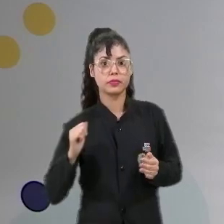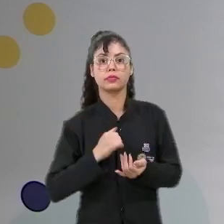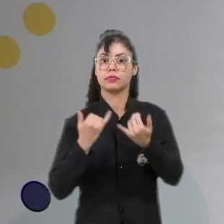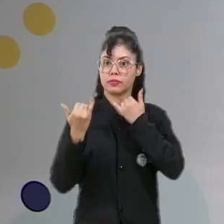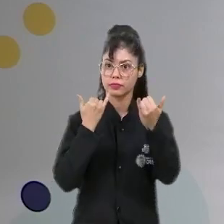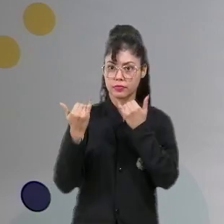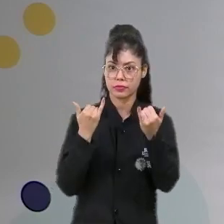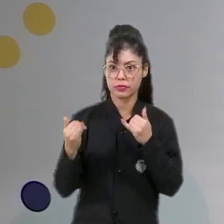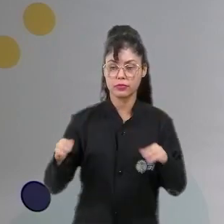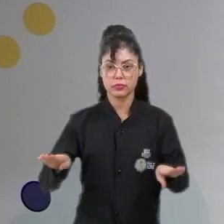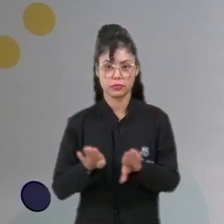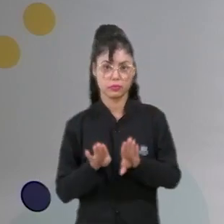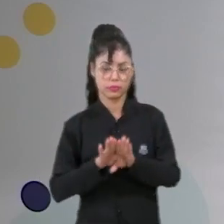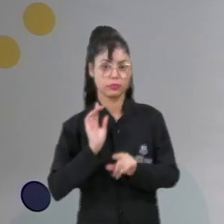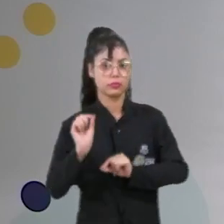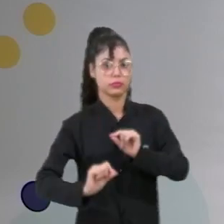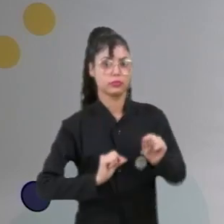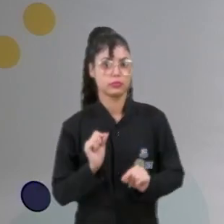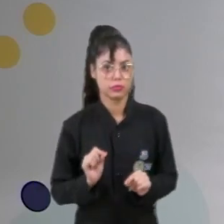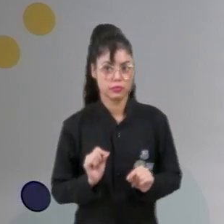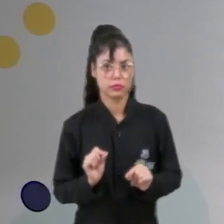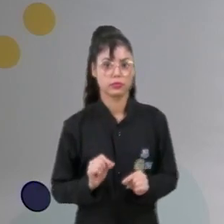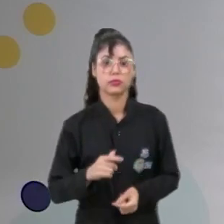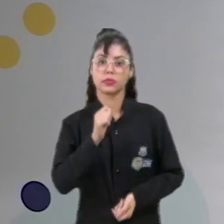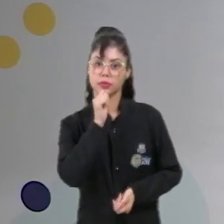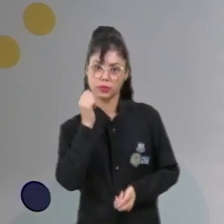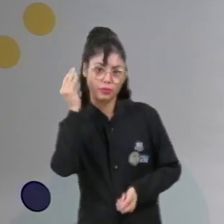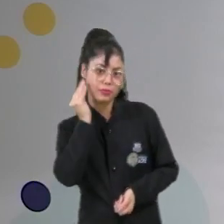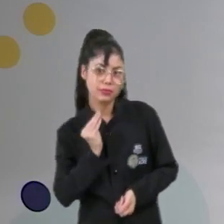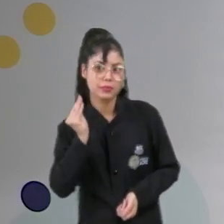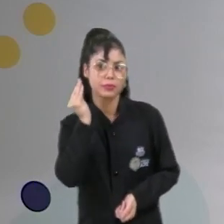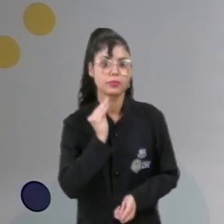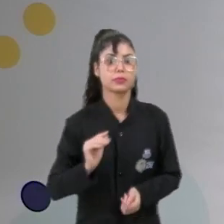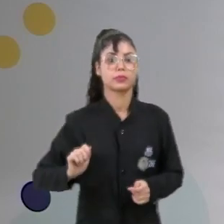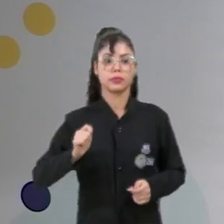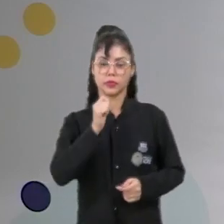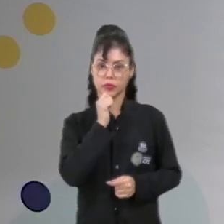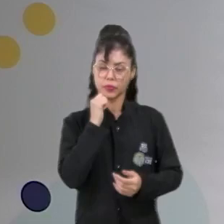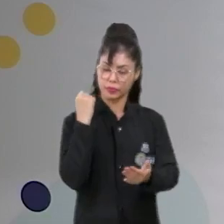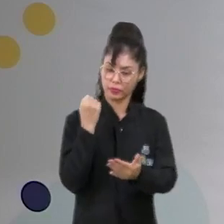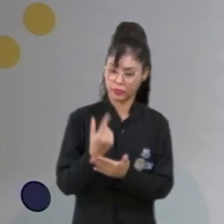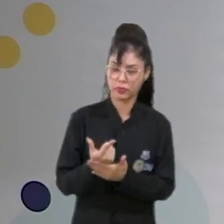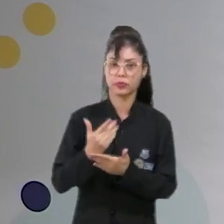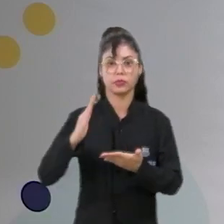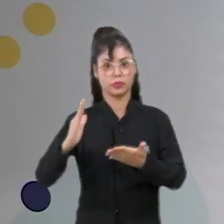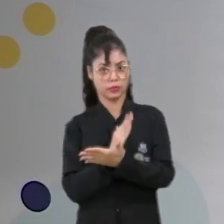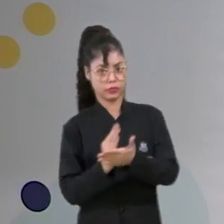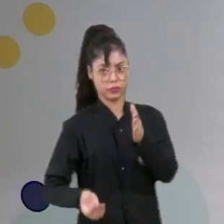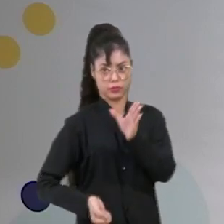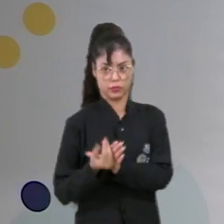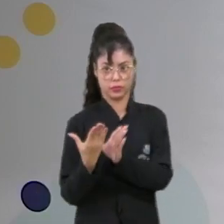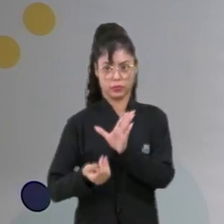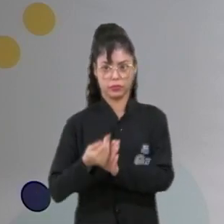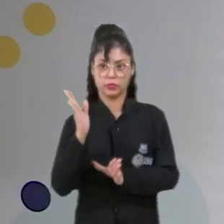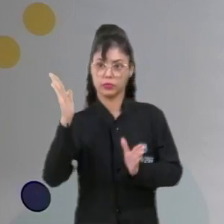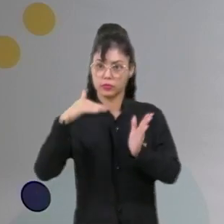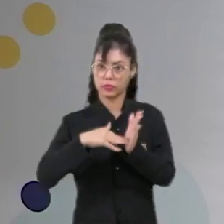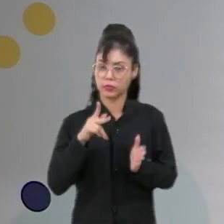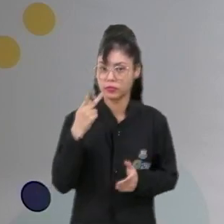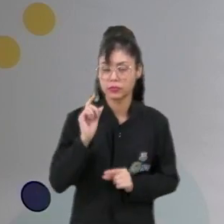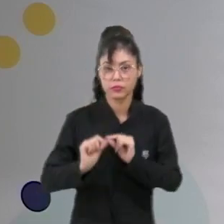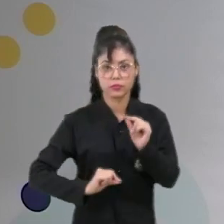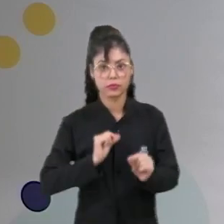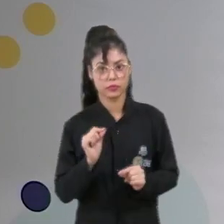informação ali. Ele quer o quê? Ele quer lhe convencer a comprar determinado produto, ou a gente até diz, né,